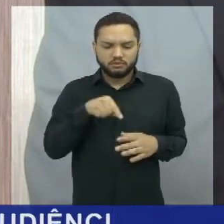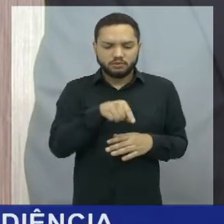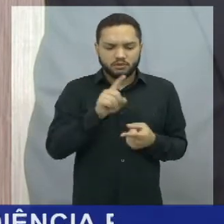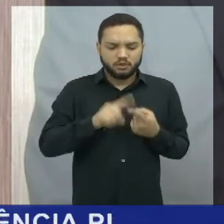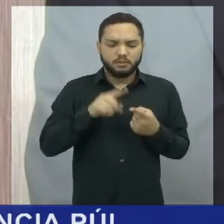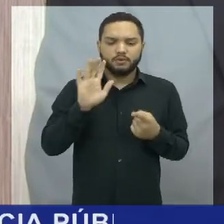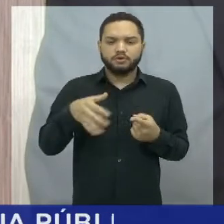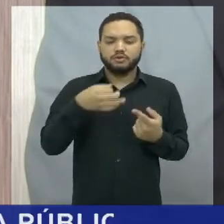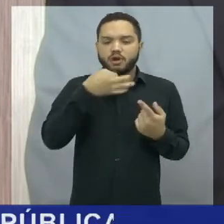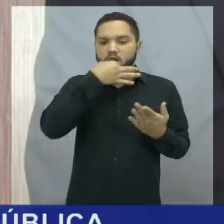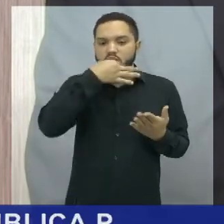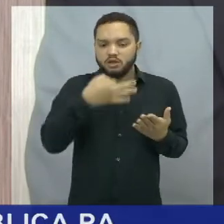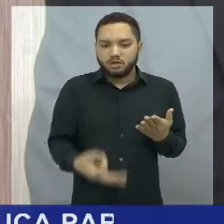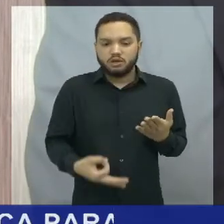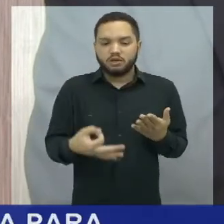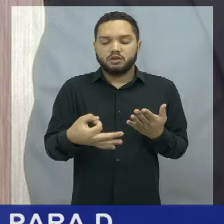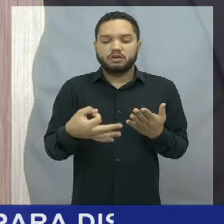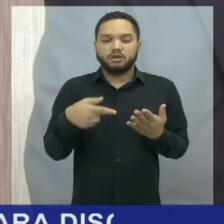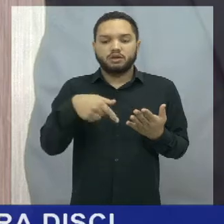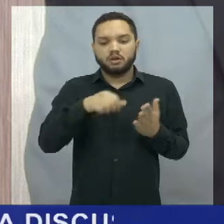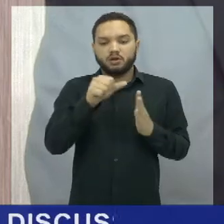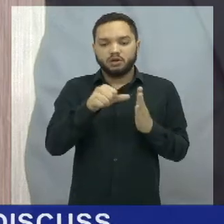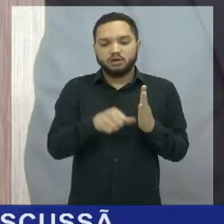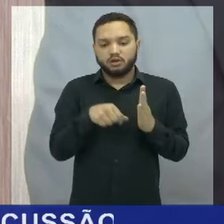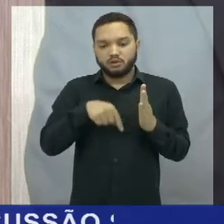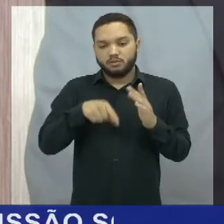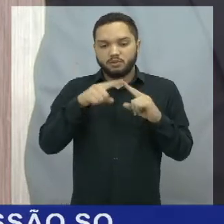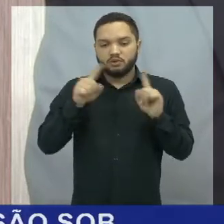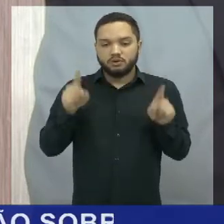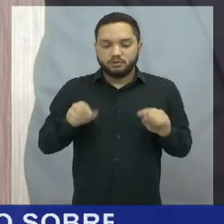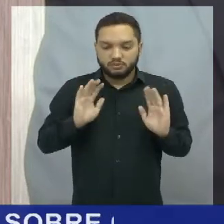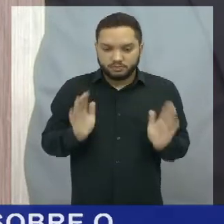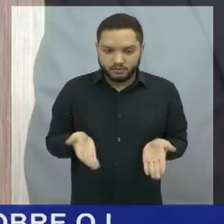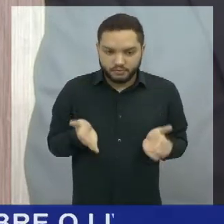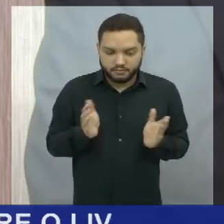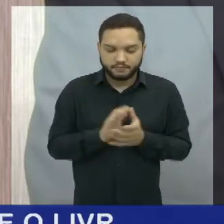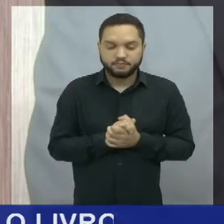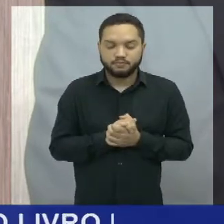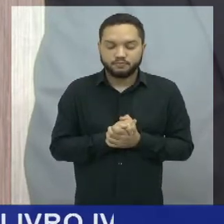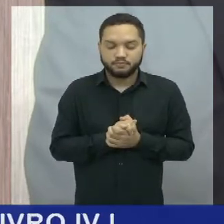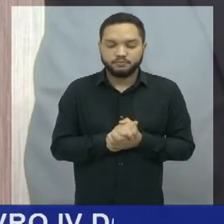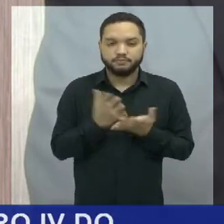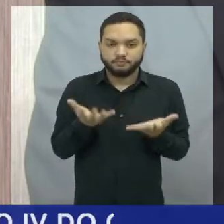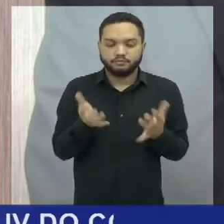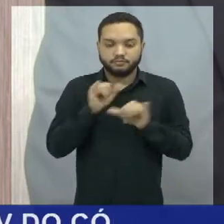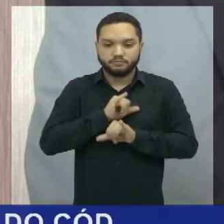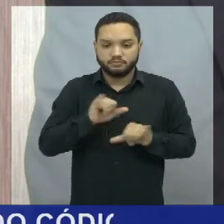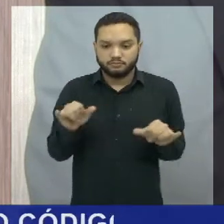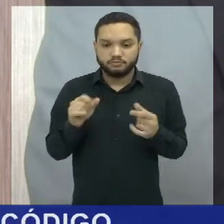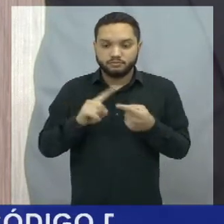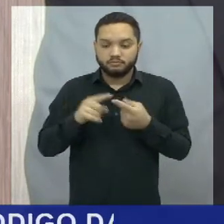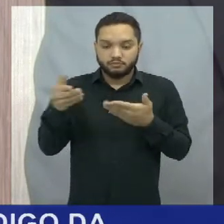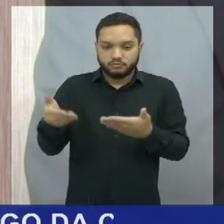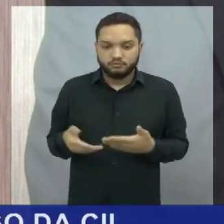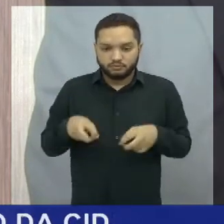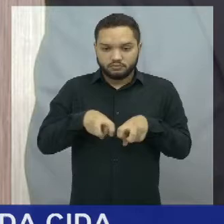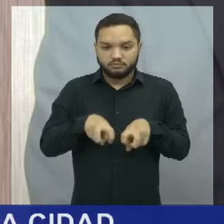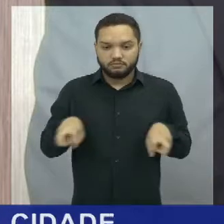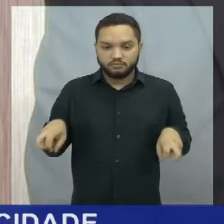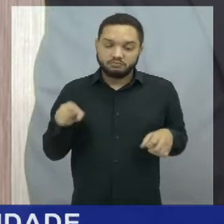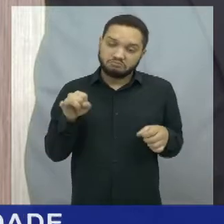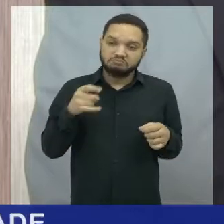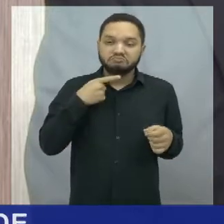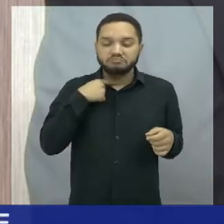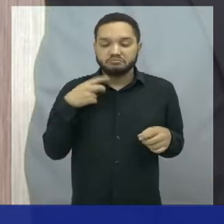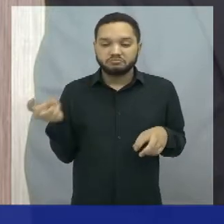de aperfeiçoamento do atual projeto. Eu gostaria de registrar e convidar para a mesa, se assim